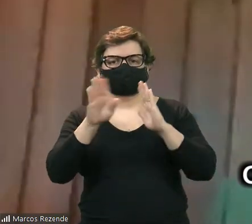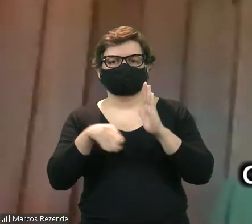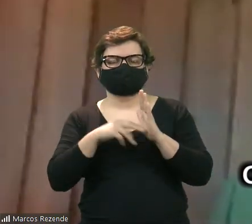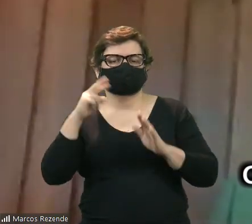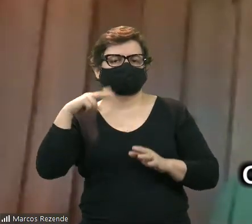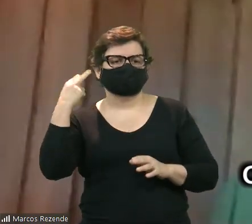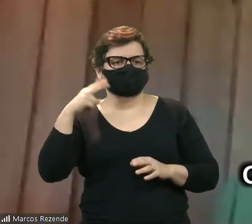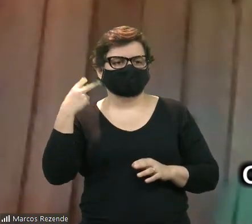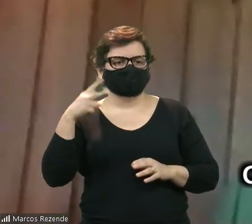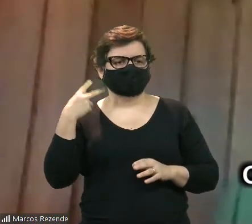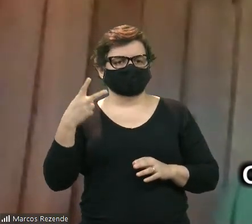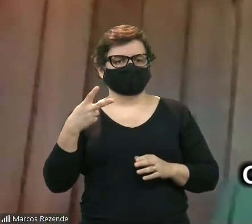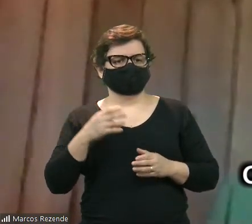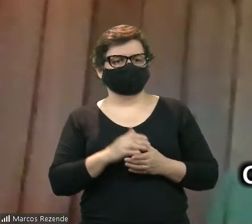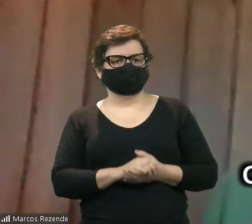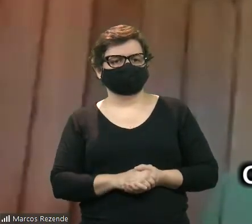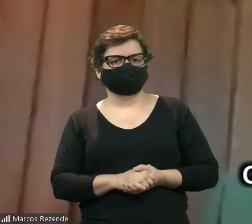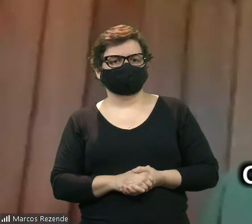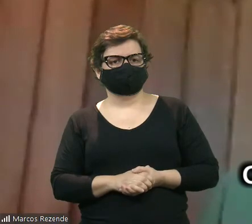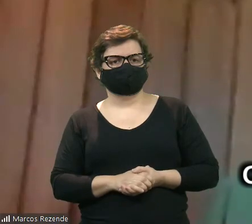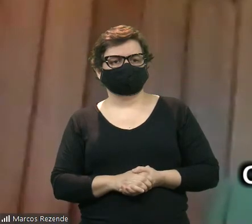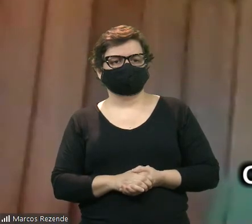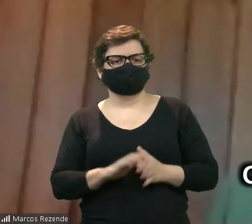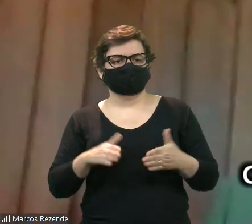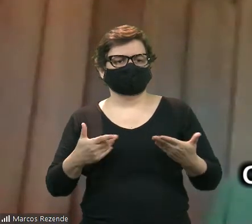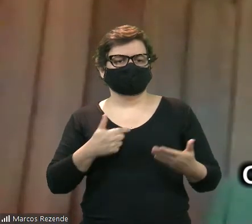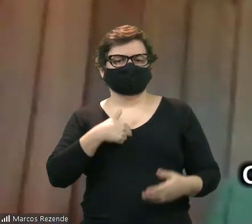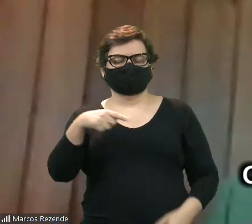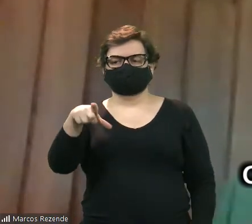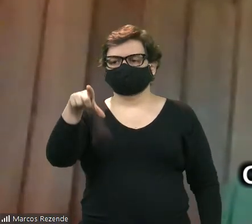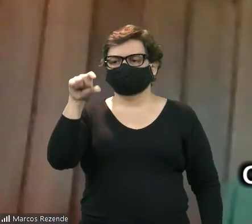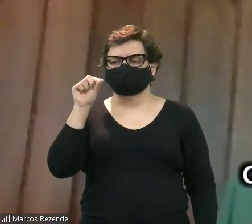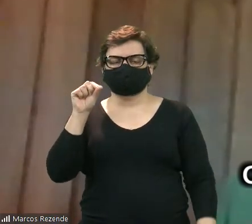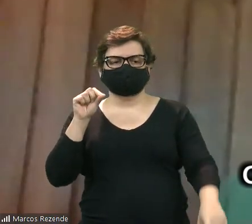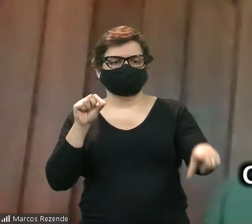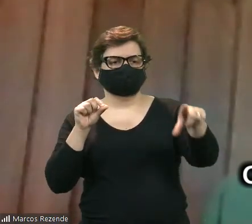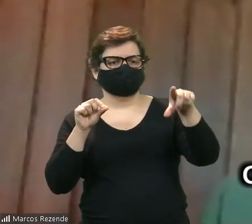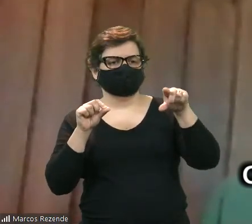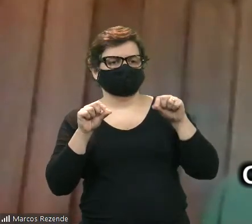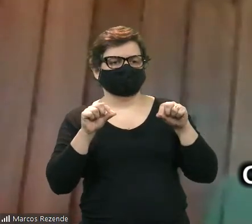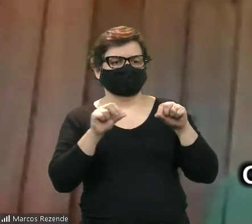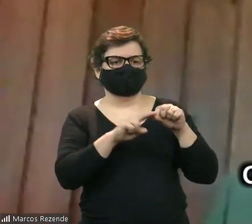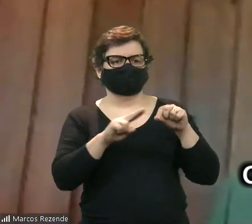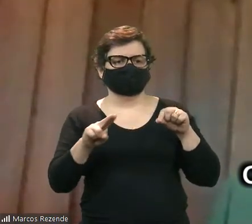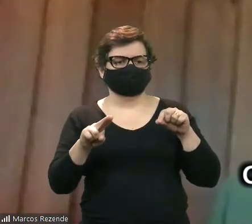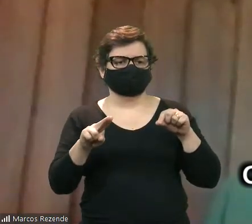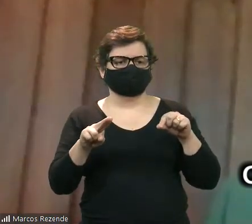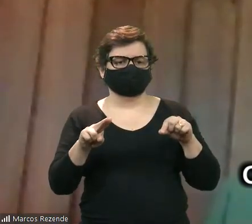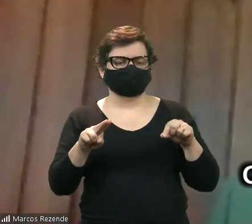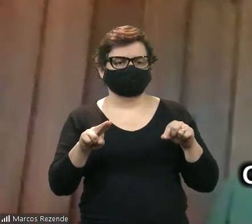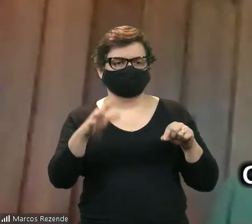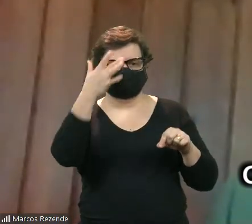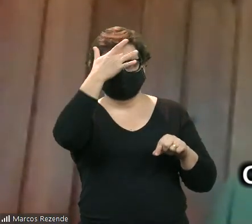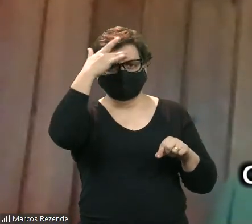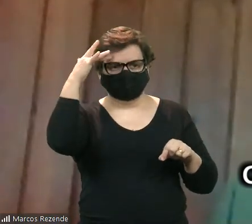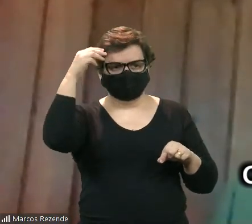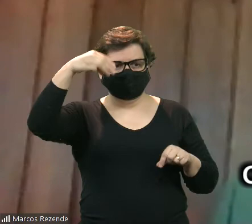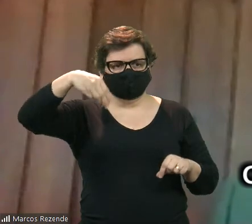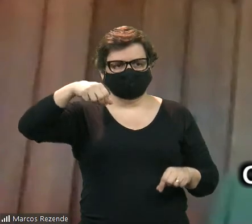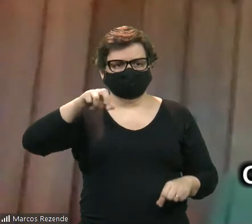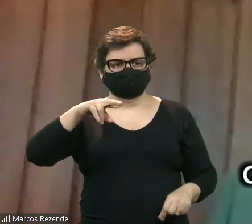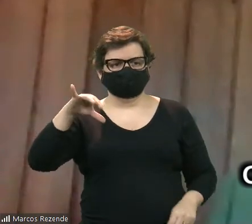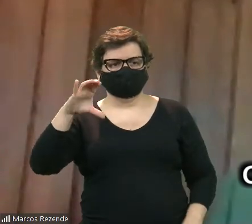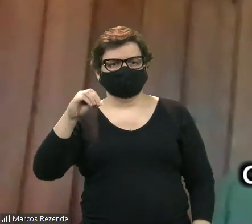unanimidade, senhores vereadores, e de plano eu já designo a comissão formada pelo autor do requerimento, vereador Maurício